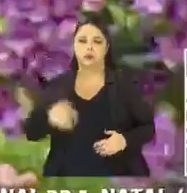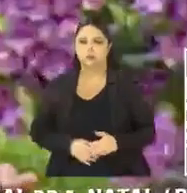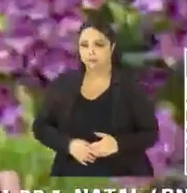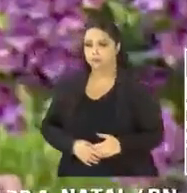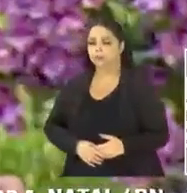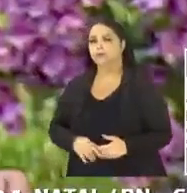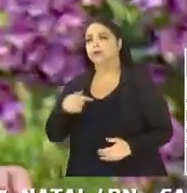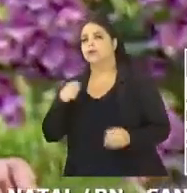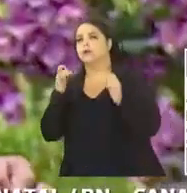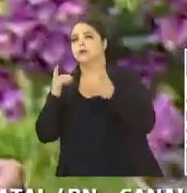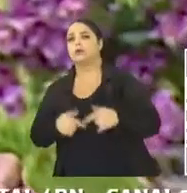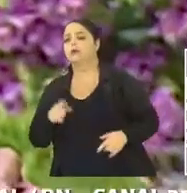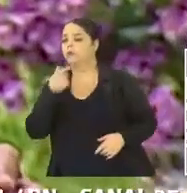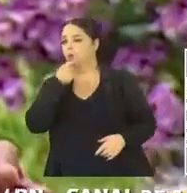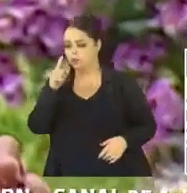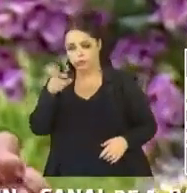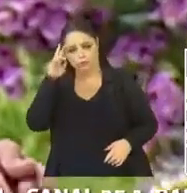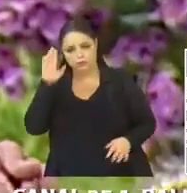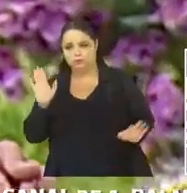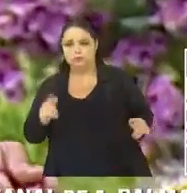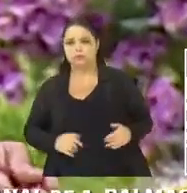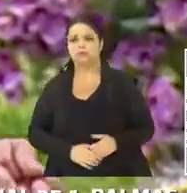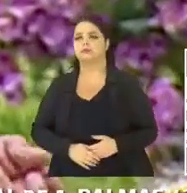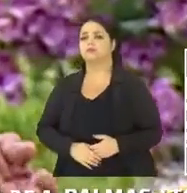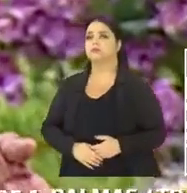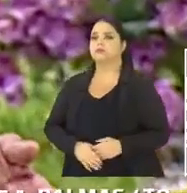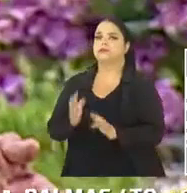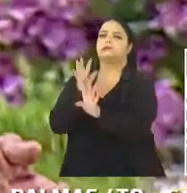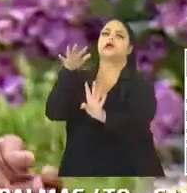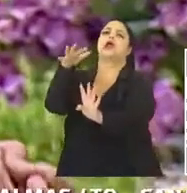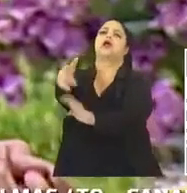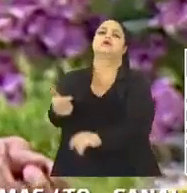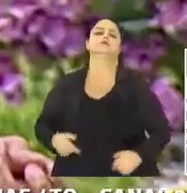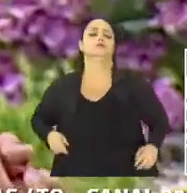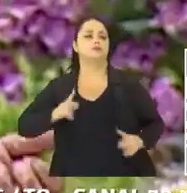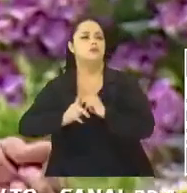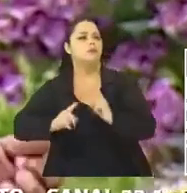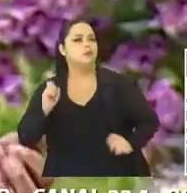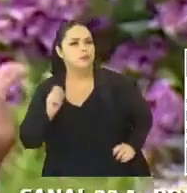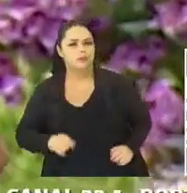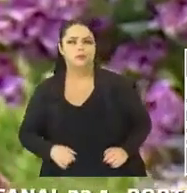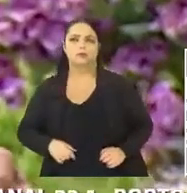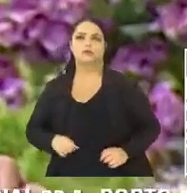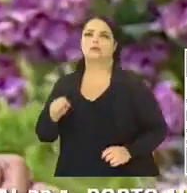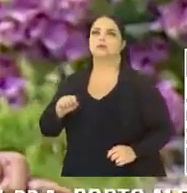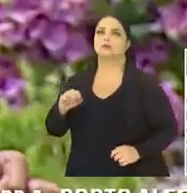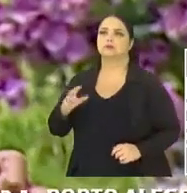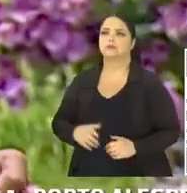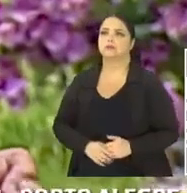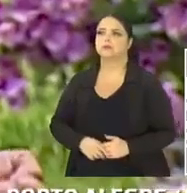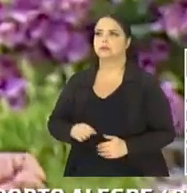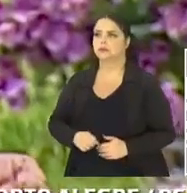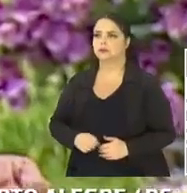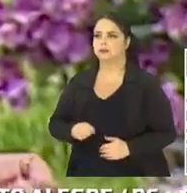E ele falou: o senhor não vai mais impor as mãos no povo, né? Eu falei: só quando melhorar o pescoço.